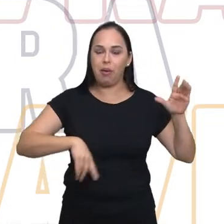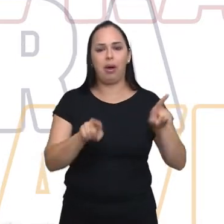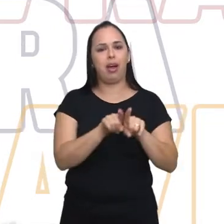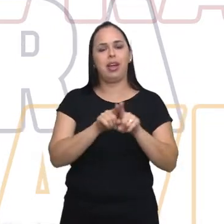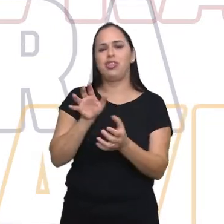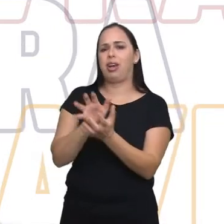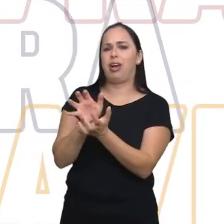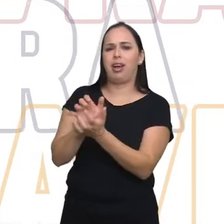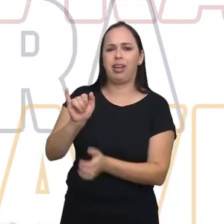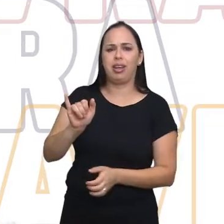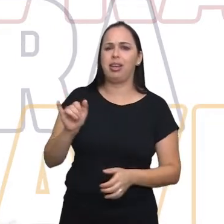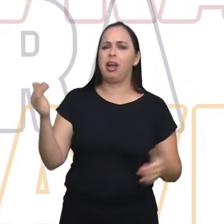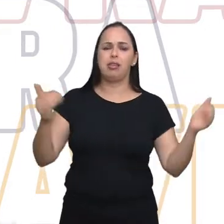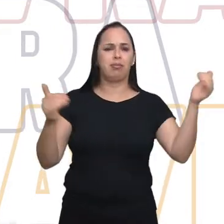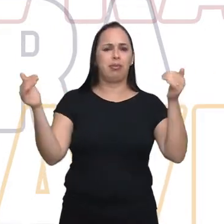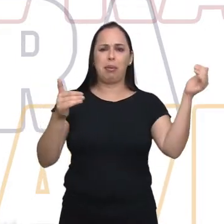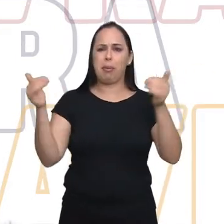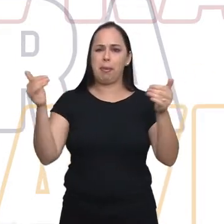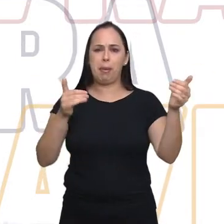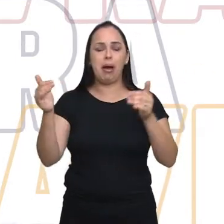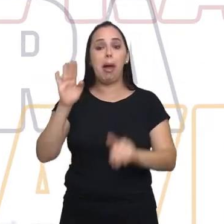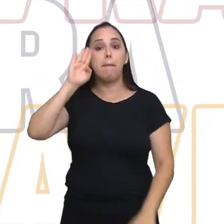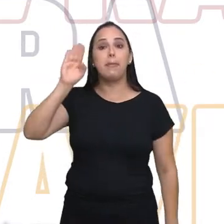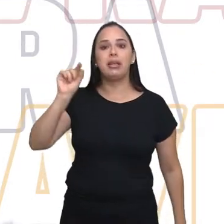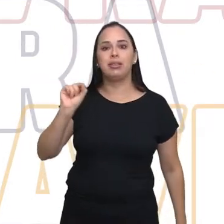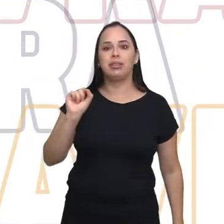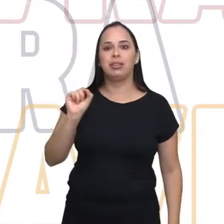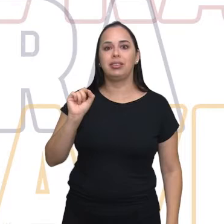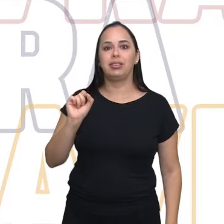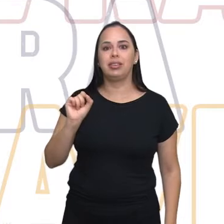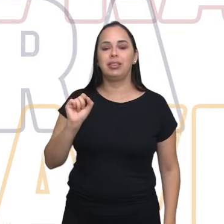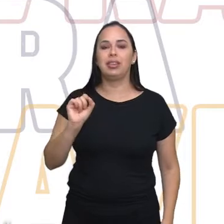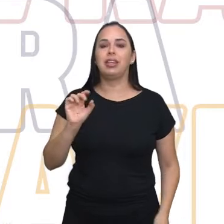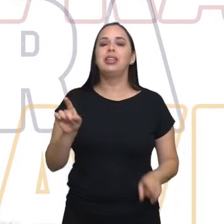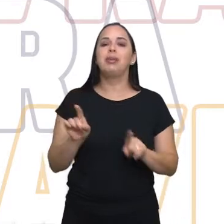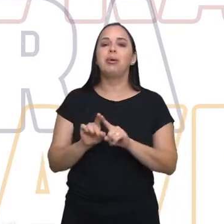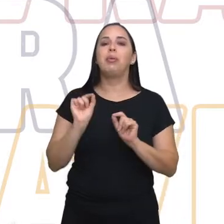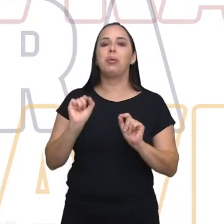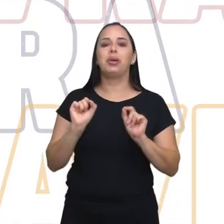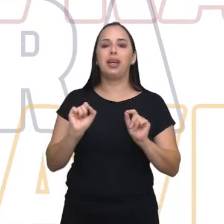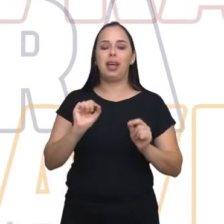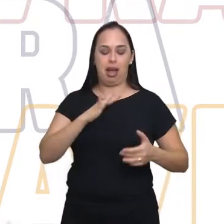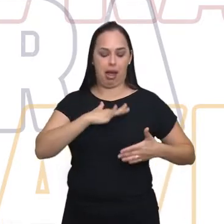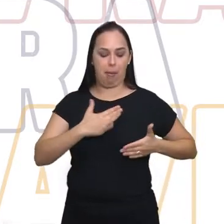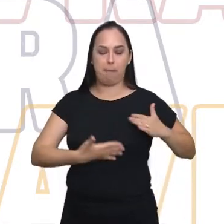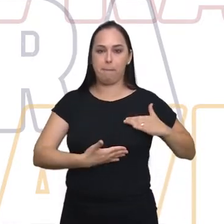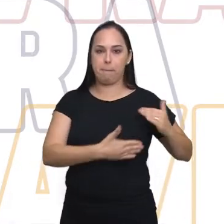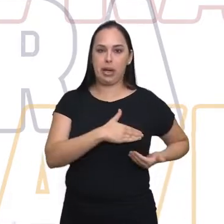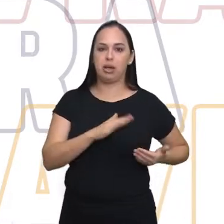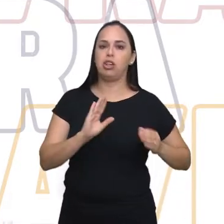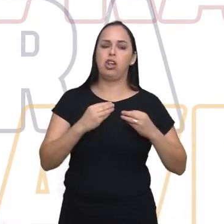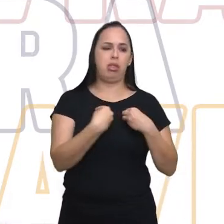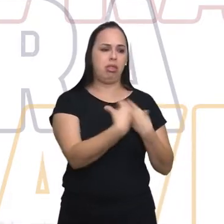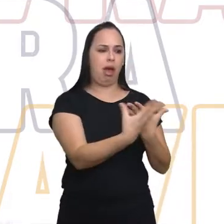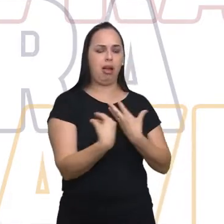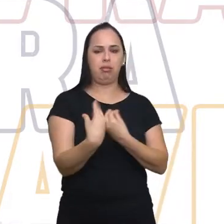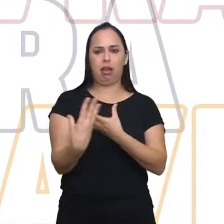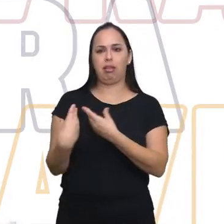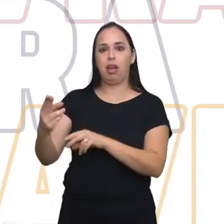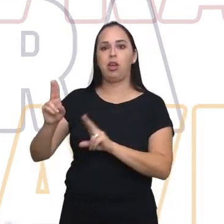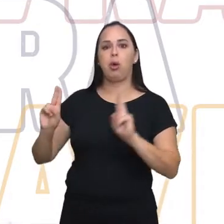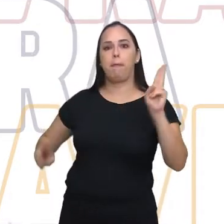vem pessoas de longe para receber o nosso atendimento. E principalmente a nossa prótese de mama. Nós já encaminhamos várias